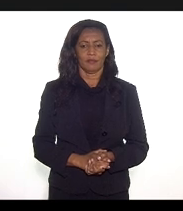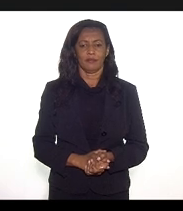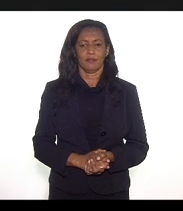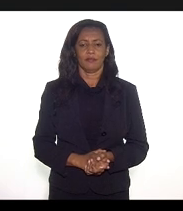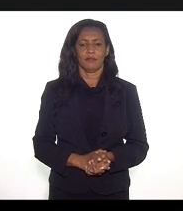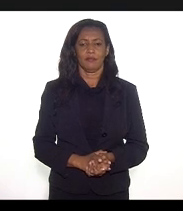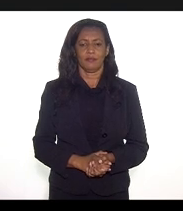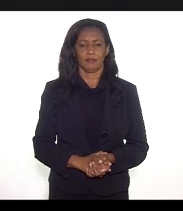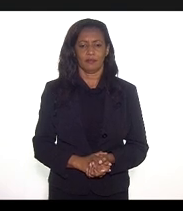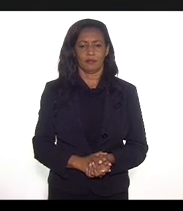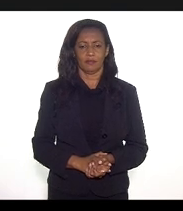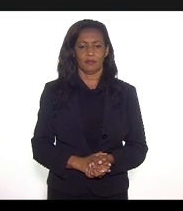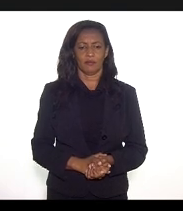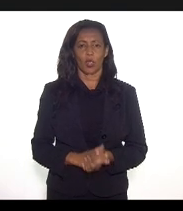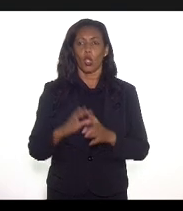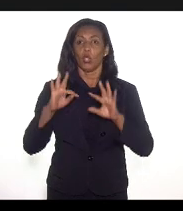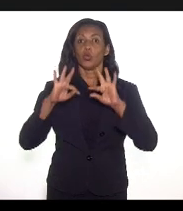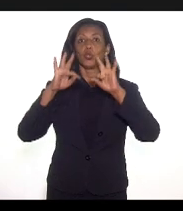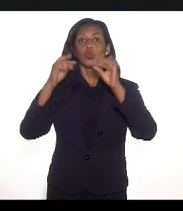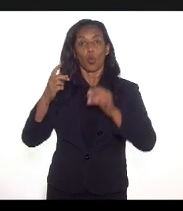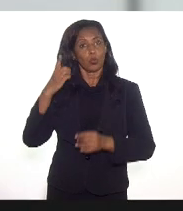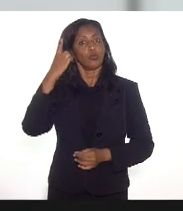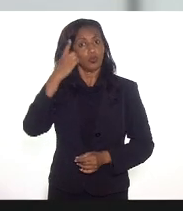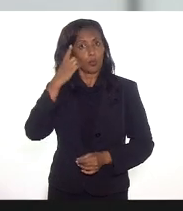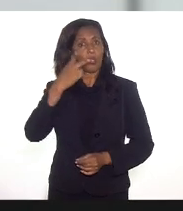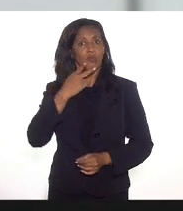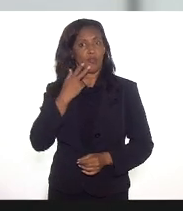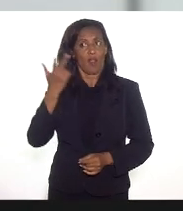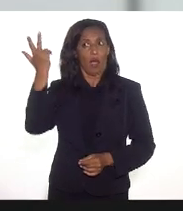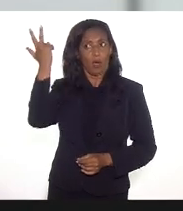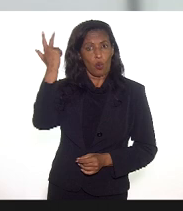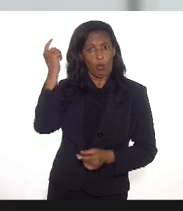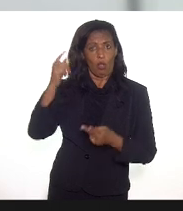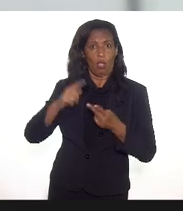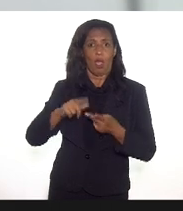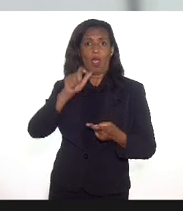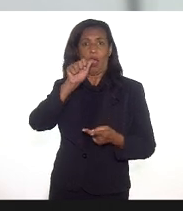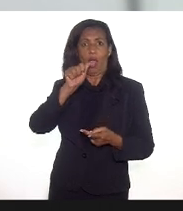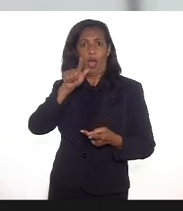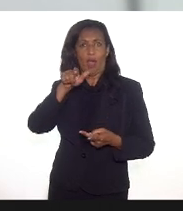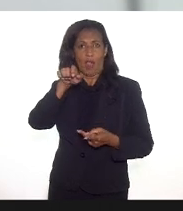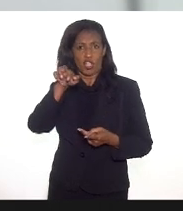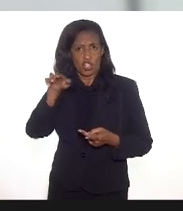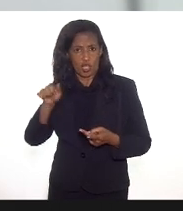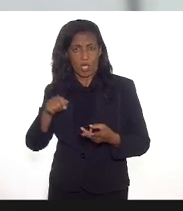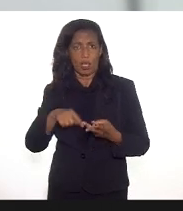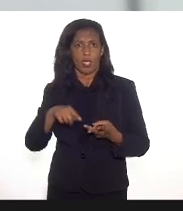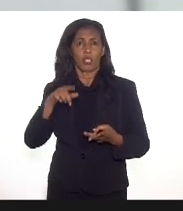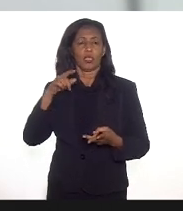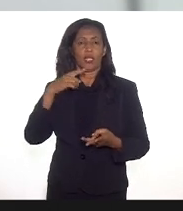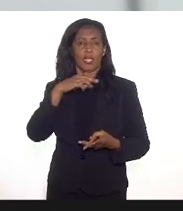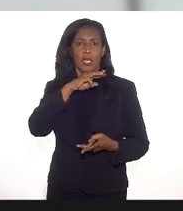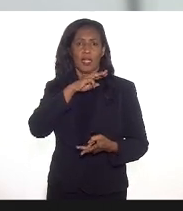deputados falarão. Marta Rocha, Eliomar e Alexandre. Por favor, Aldir.